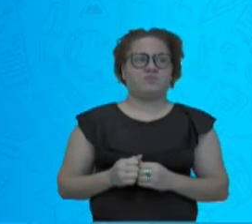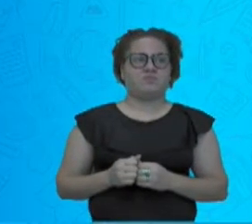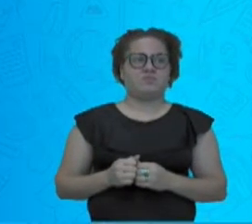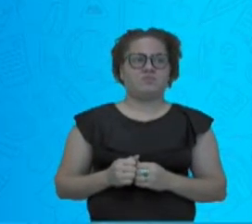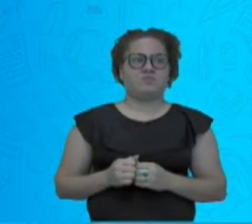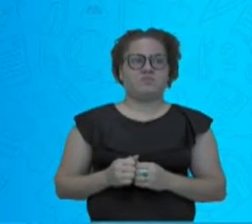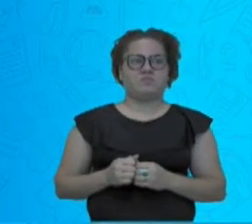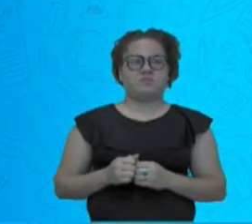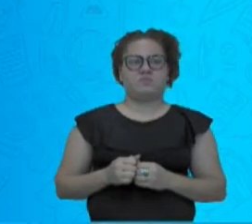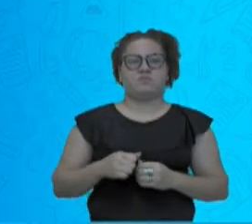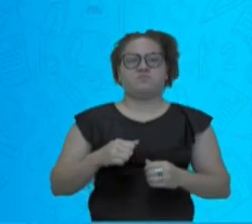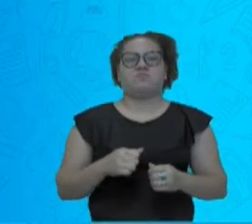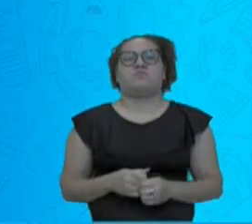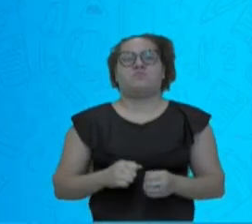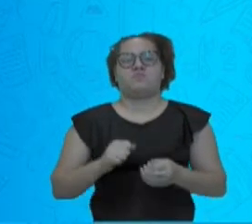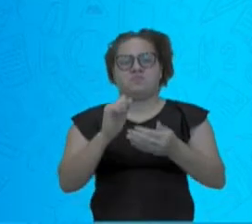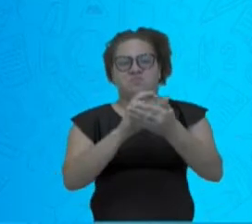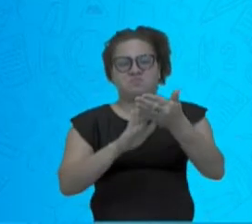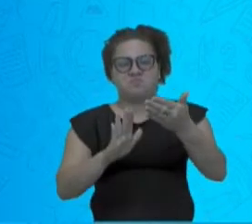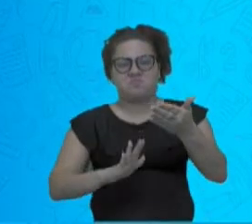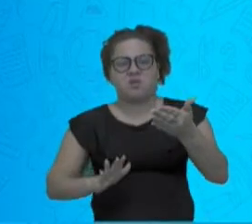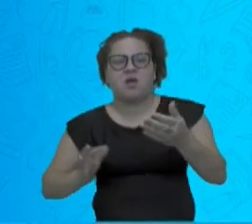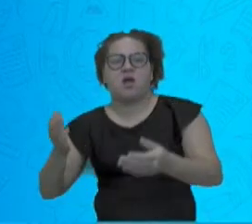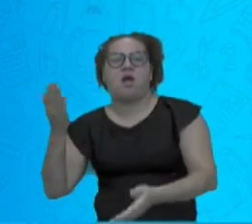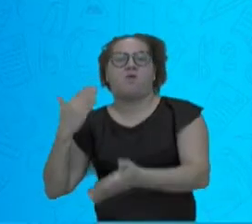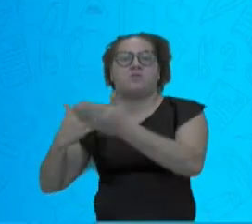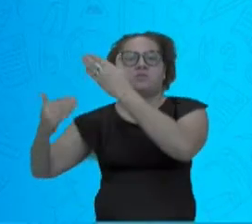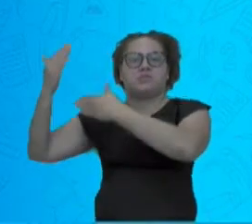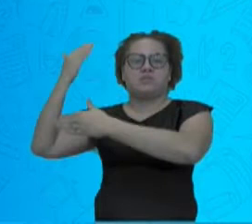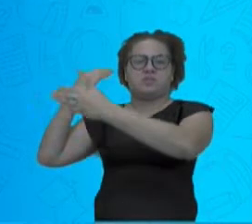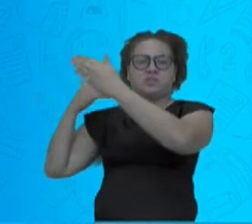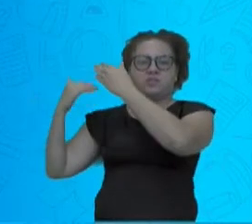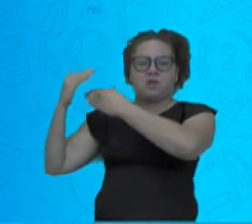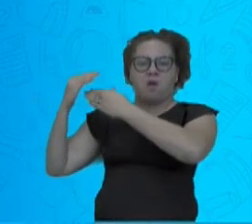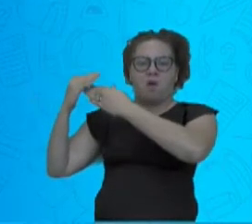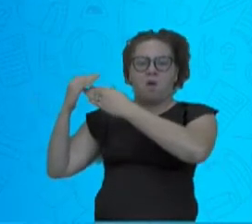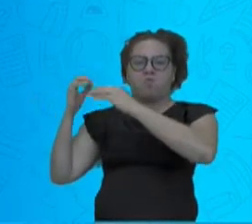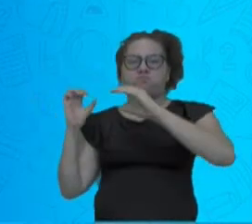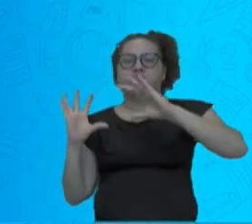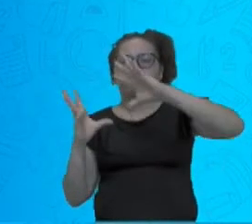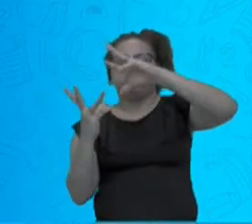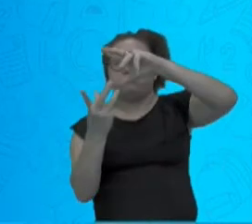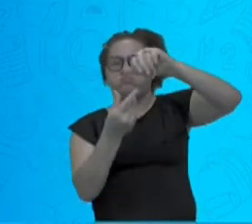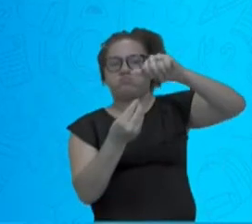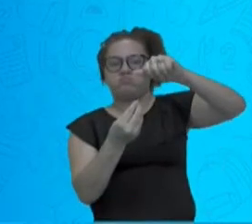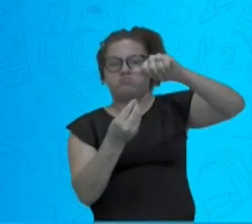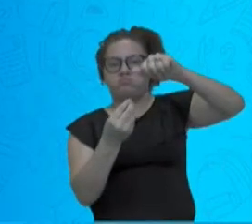das atividades que ocorreram no interior da Terra.